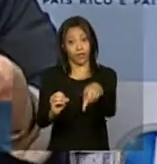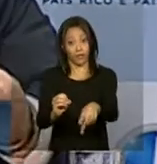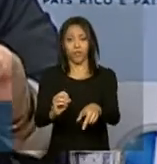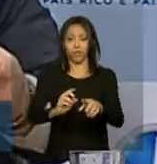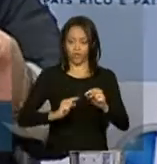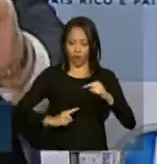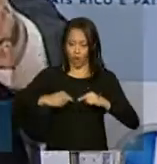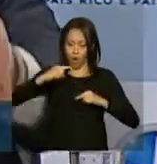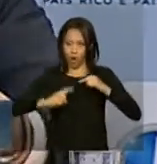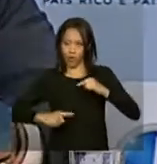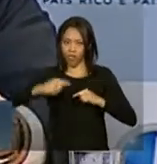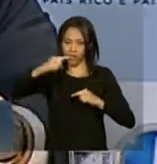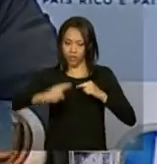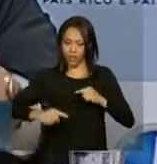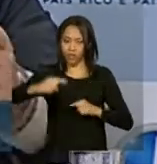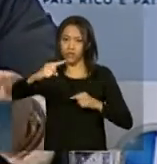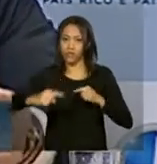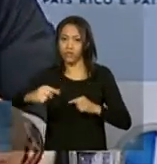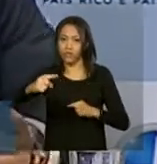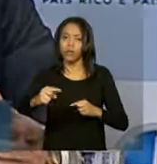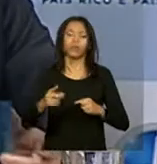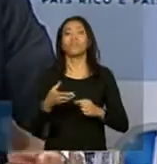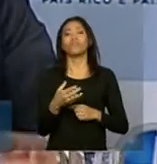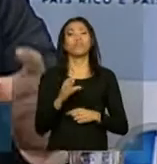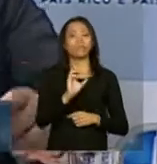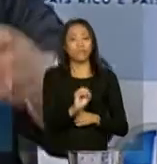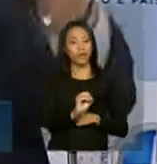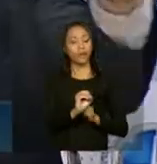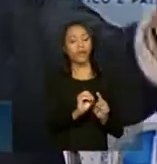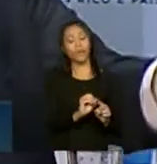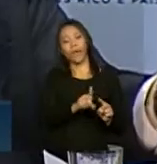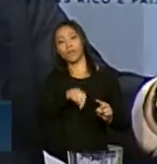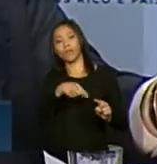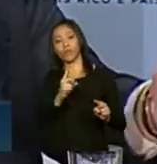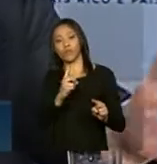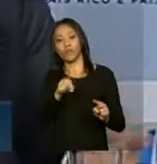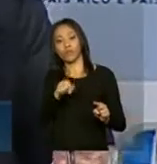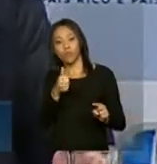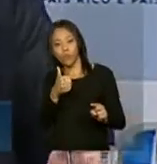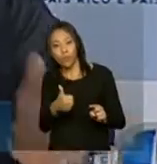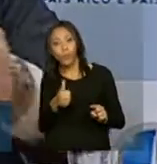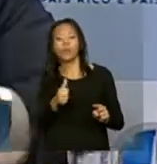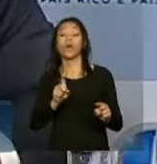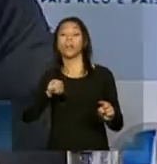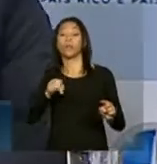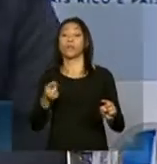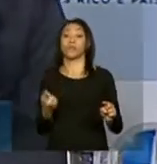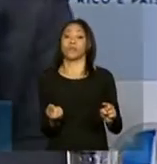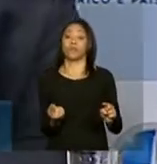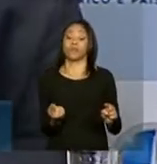uma variação que foi de zero num determinado ano a 1,1 no outro ano.